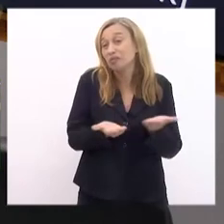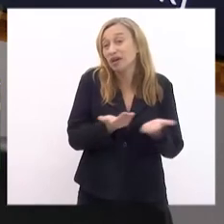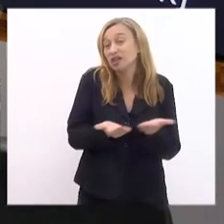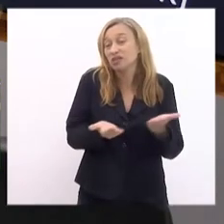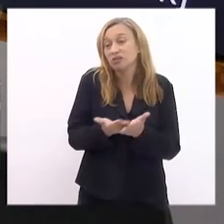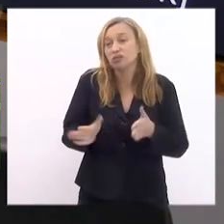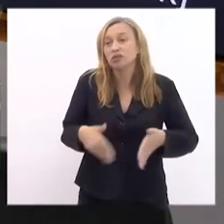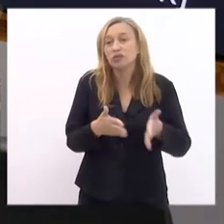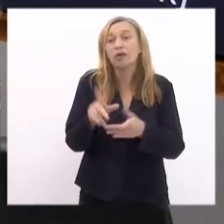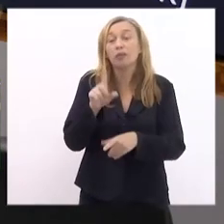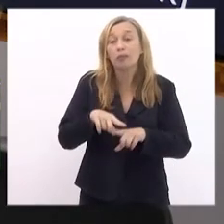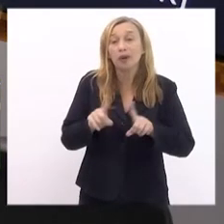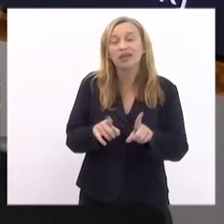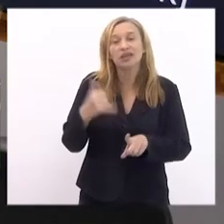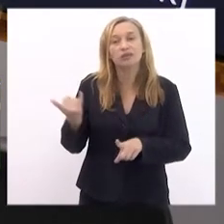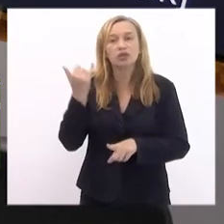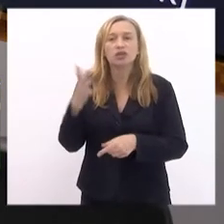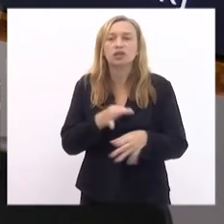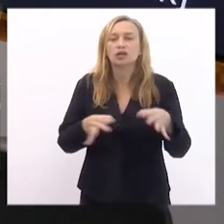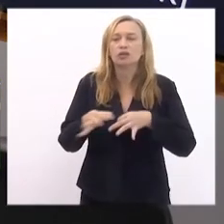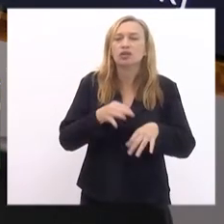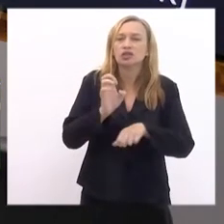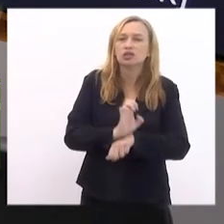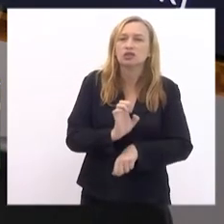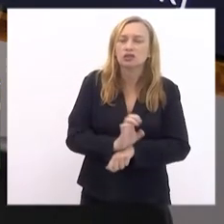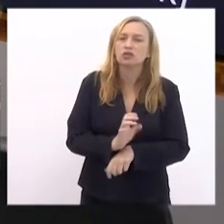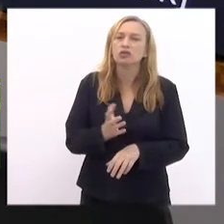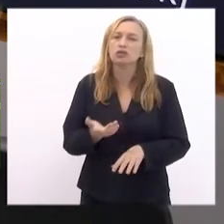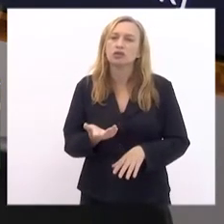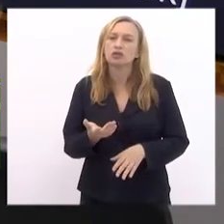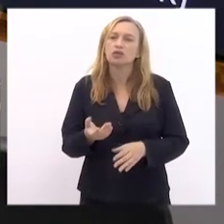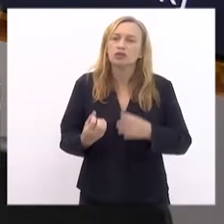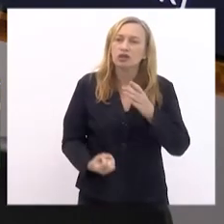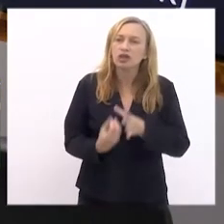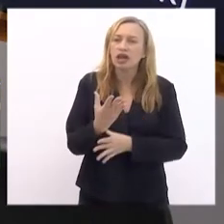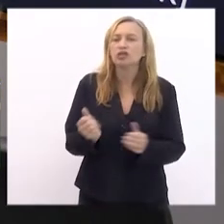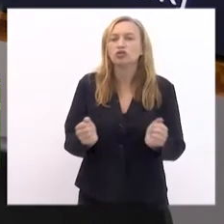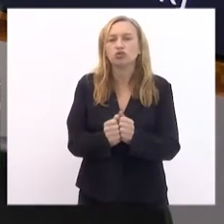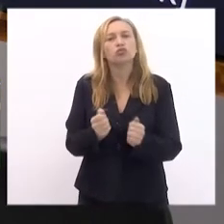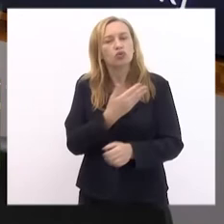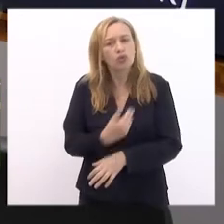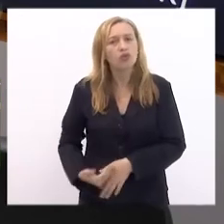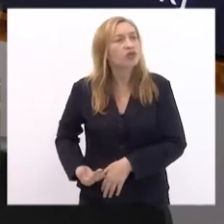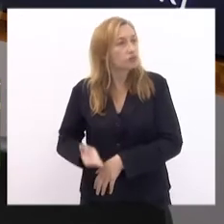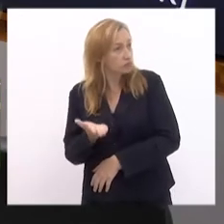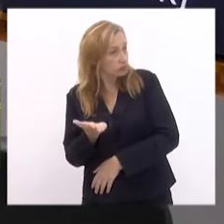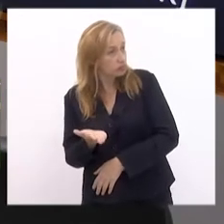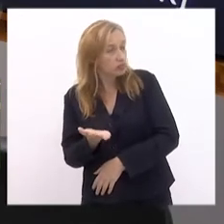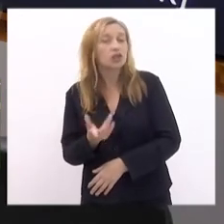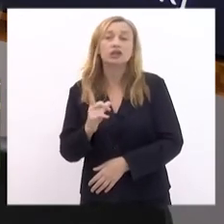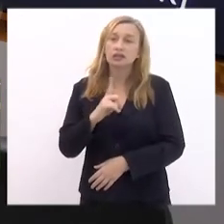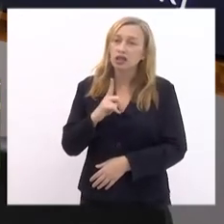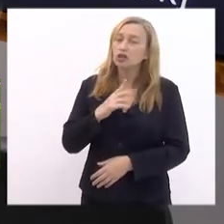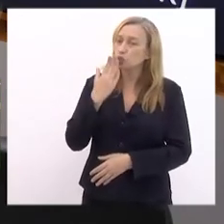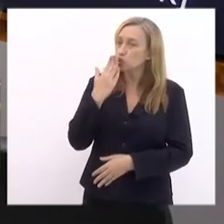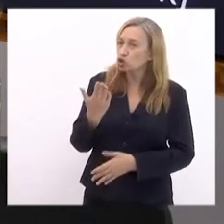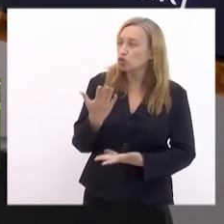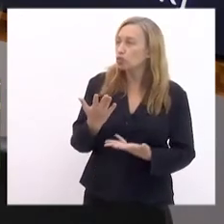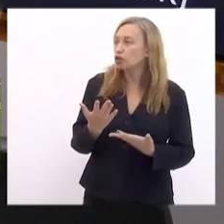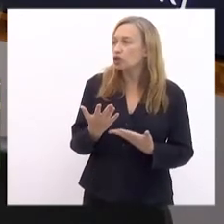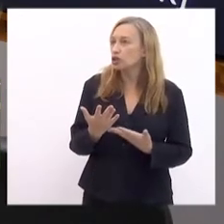é muito importante que o plano estadual, né, que foi construído com o governo, inclusive, né, tenha